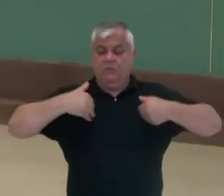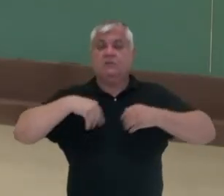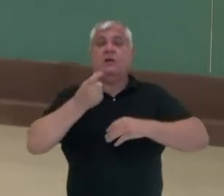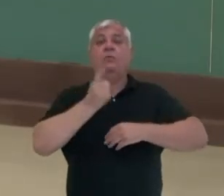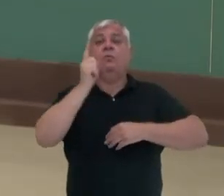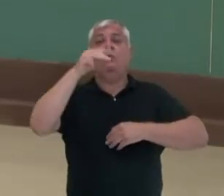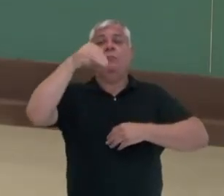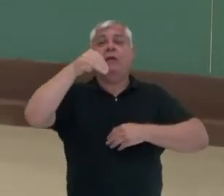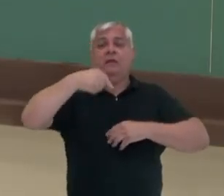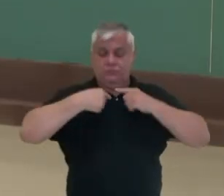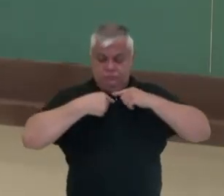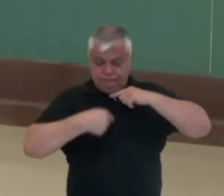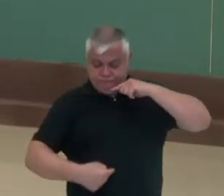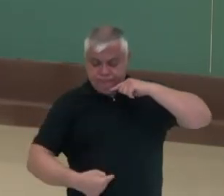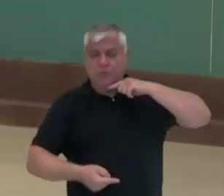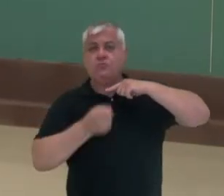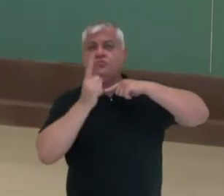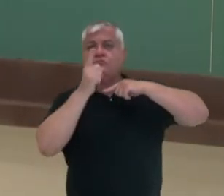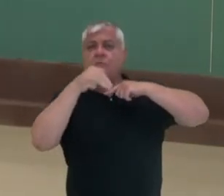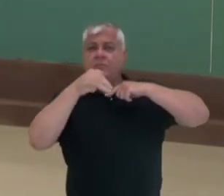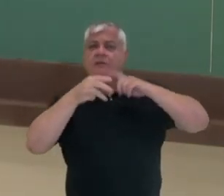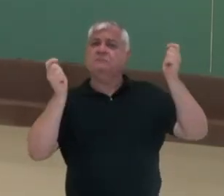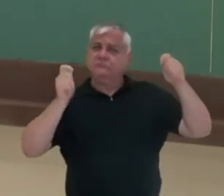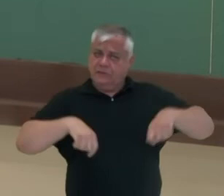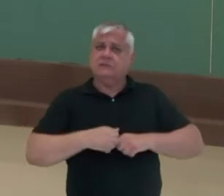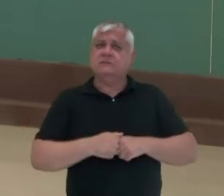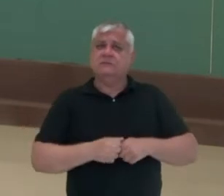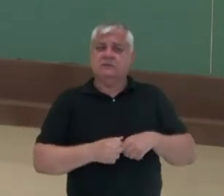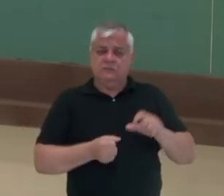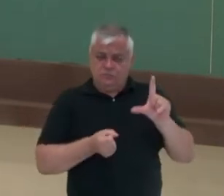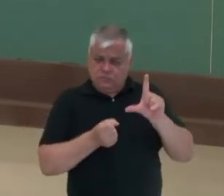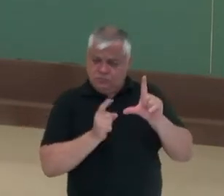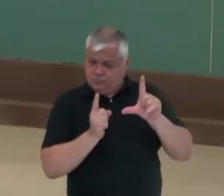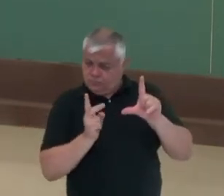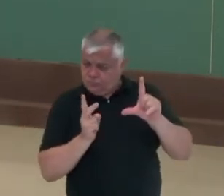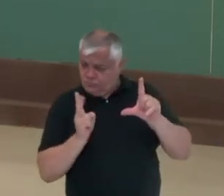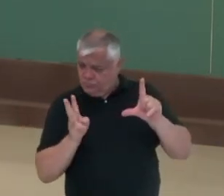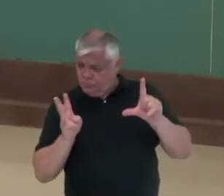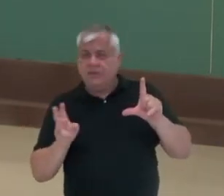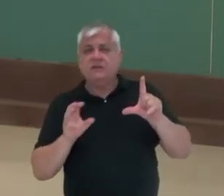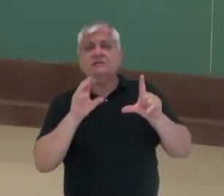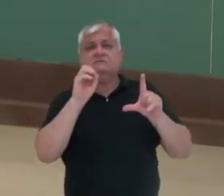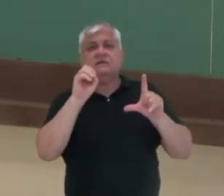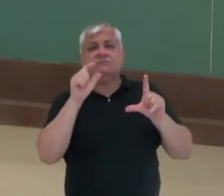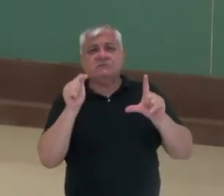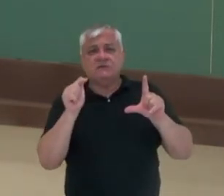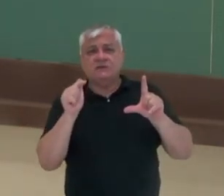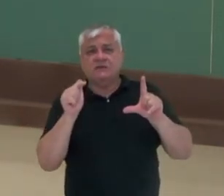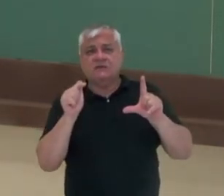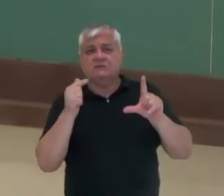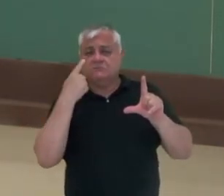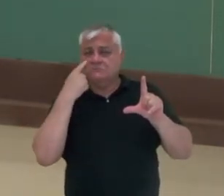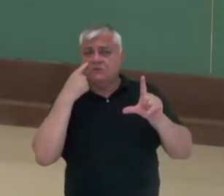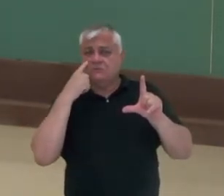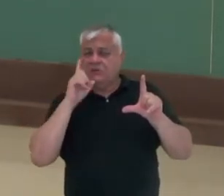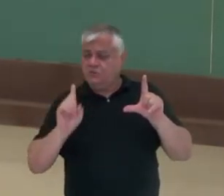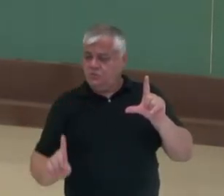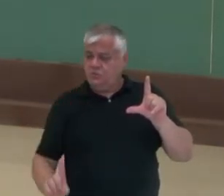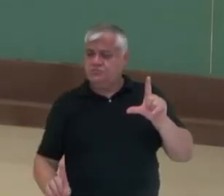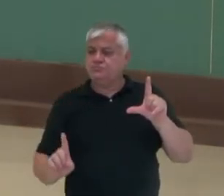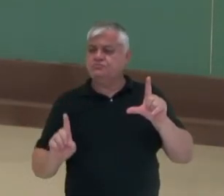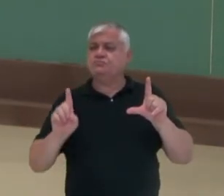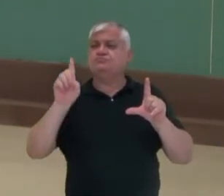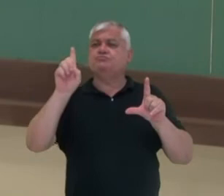de comprimento, eu consigo pelo gráfico imaginar isso, né? Eu estou aqui em 0,7, 1 metro estaria mais ou menos aqui,